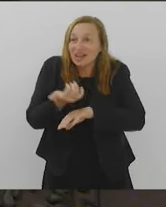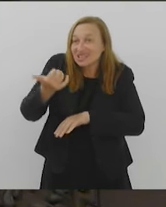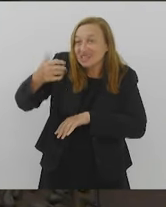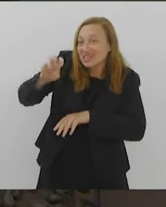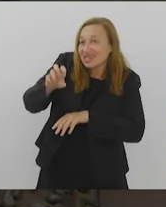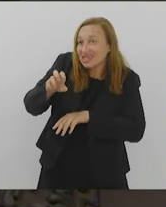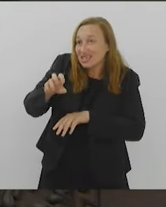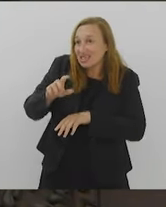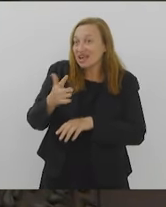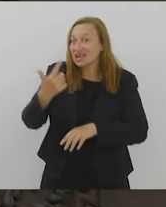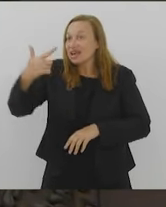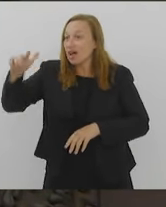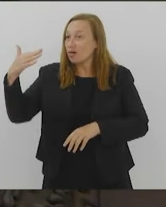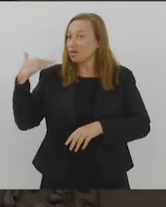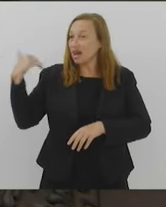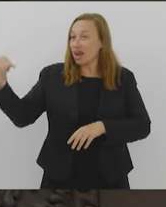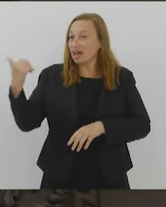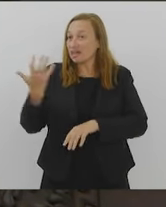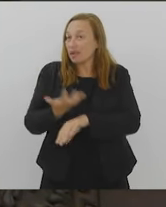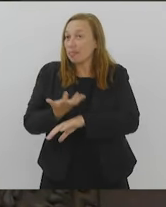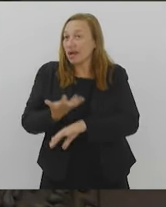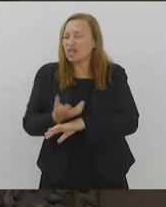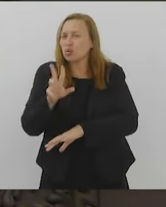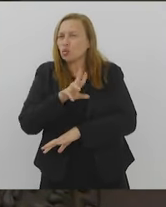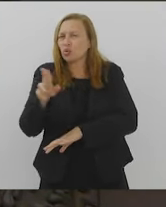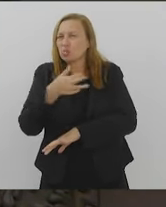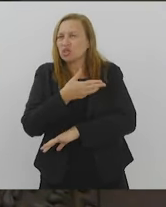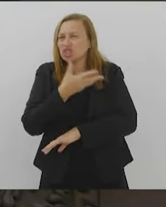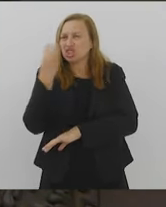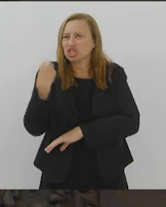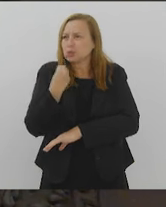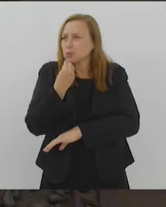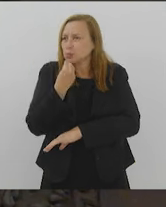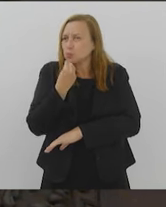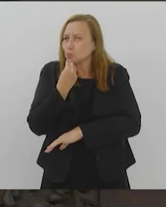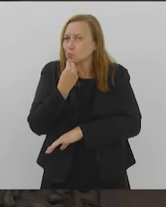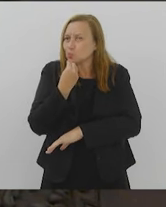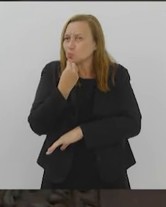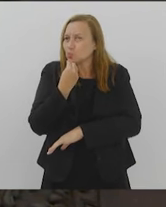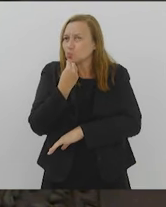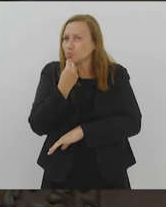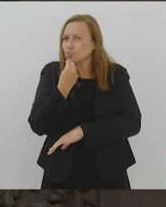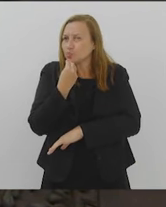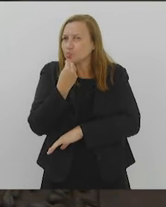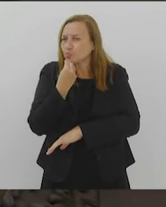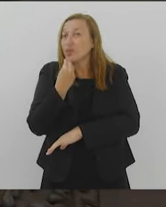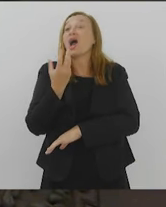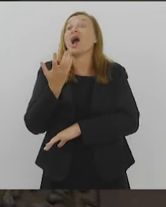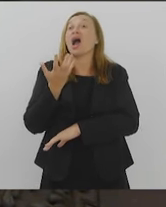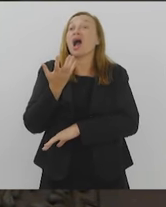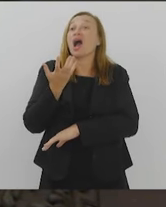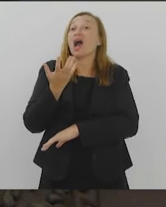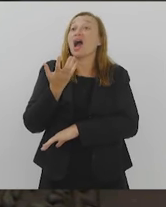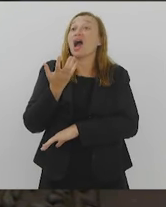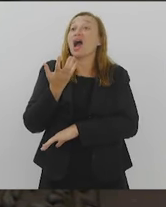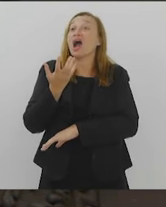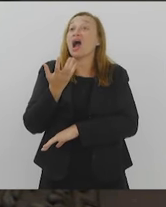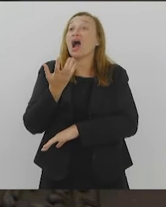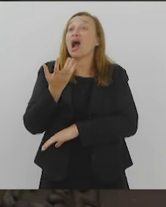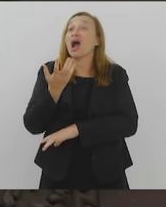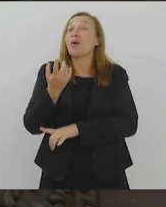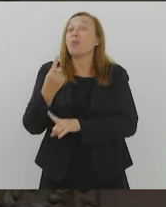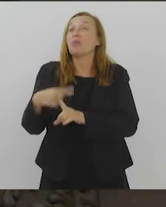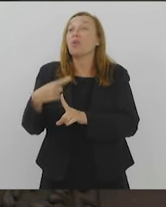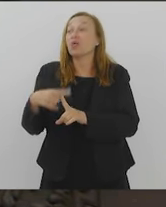outra praça ao lado, que o nome agora eu não lembro bem, a praça ali ao lado, porque